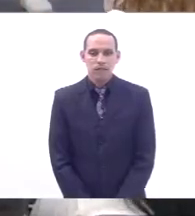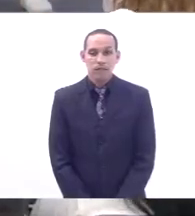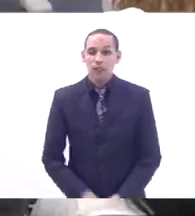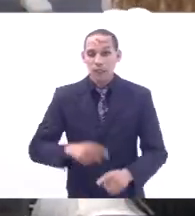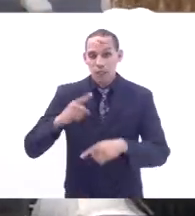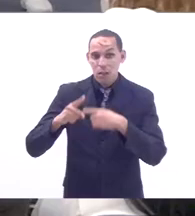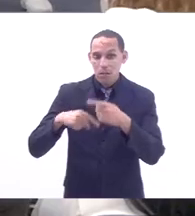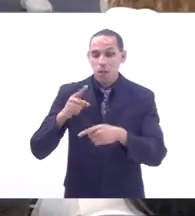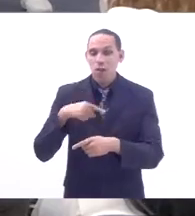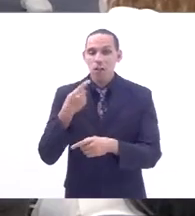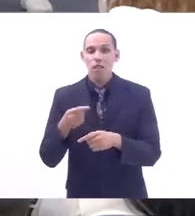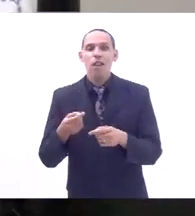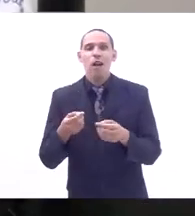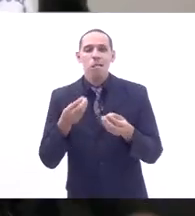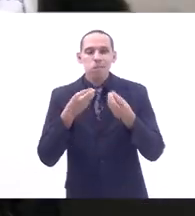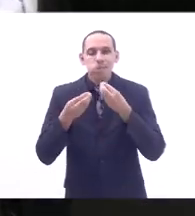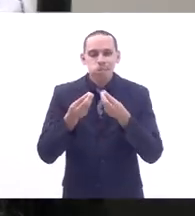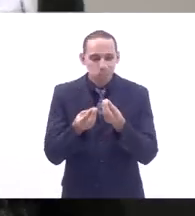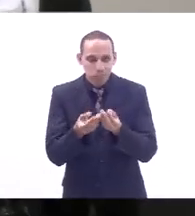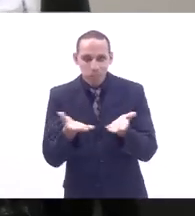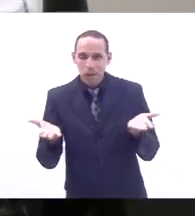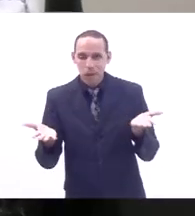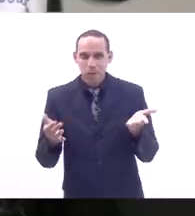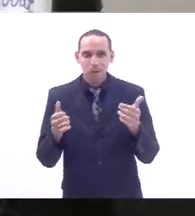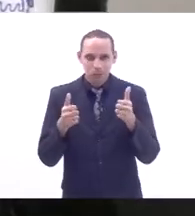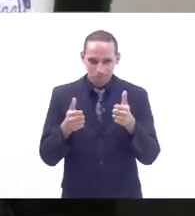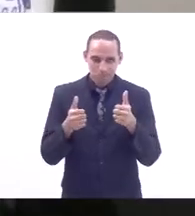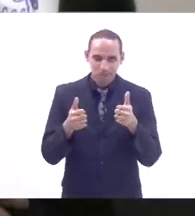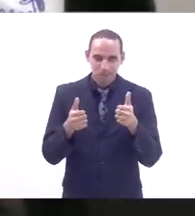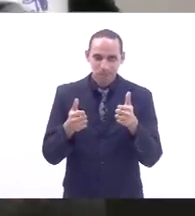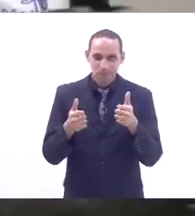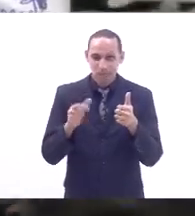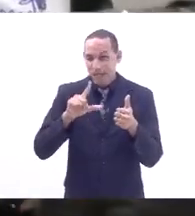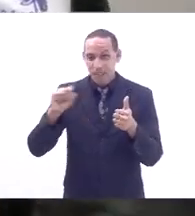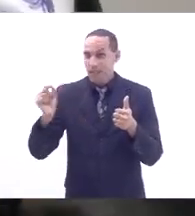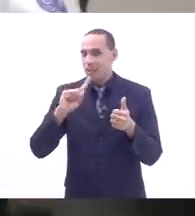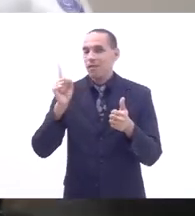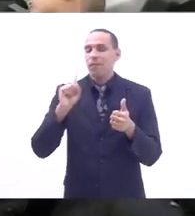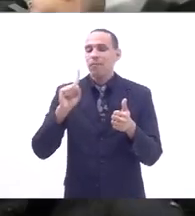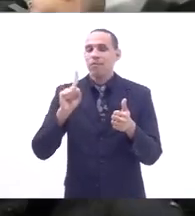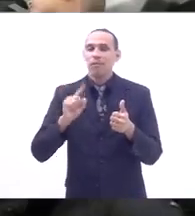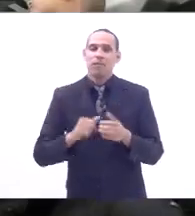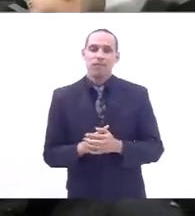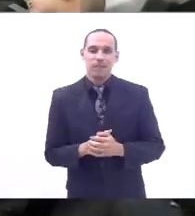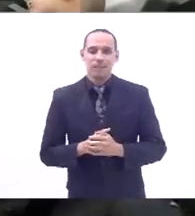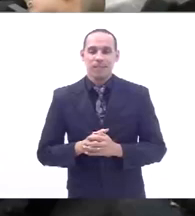Depois a gente vai servir um coquetel para vocês, tá, gente? Para não ir embora.